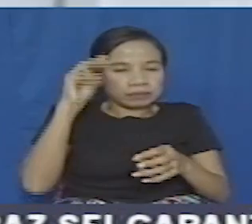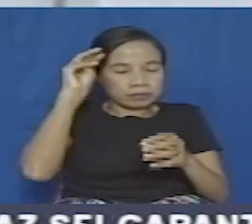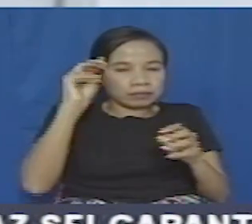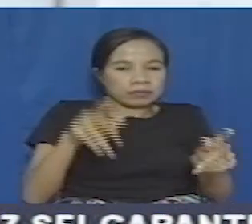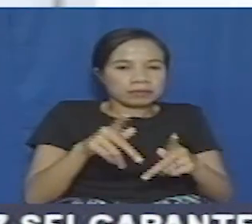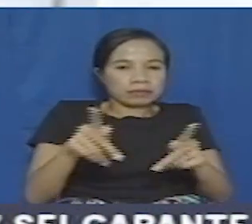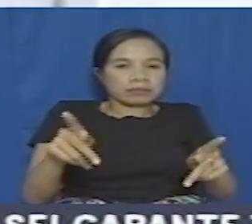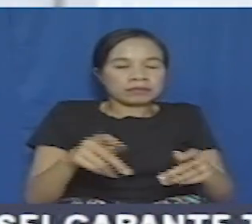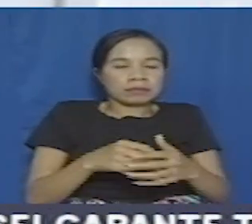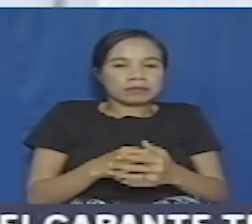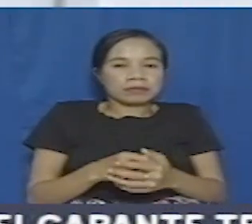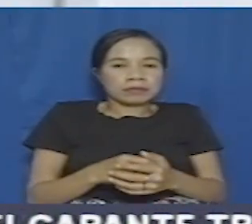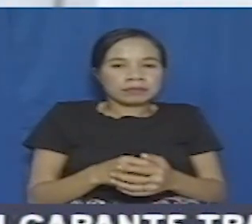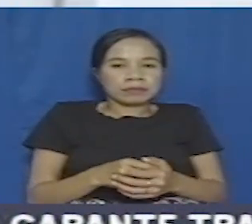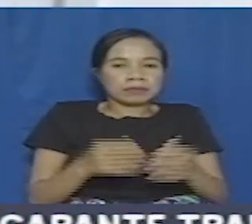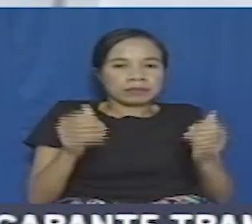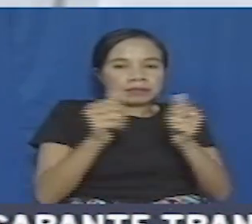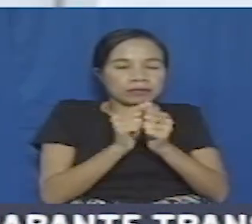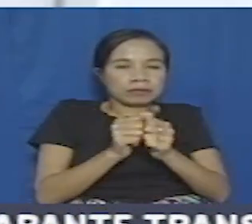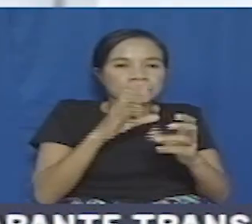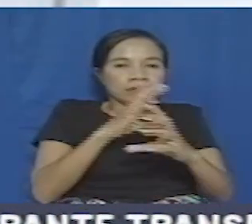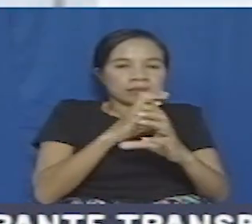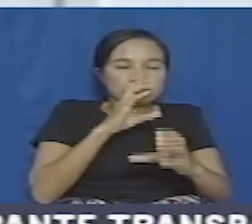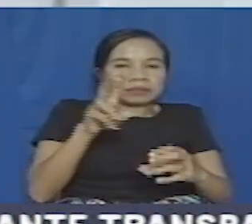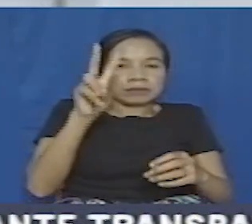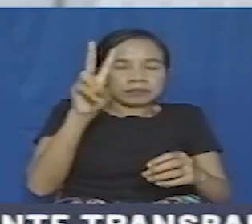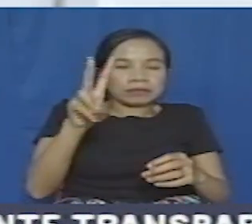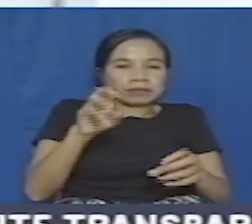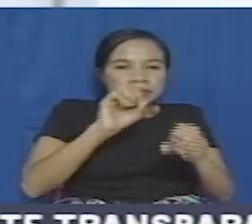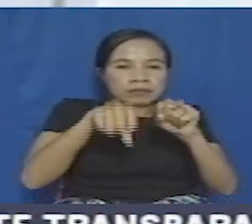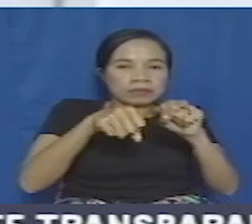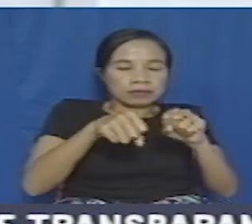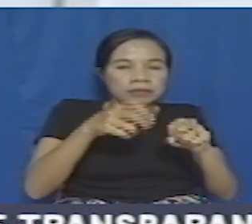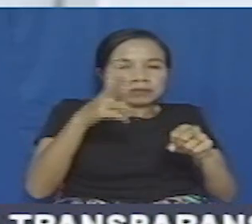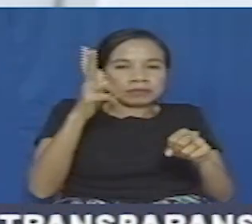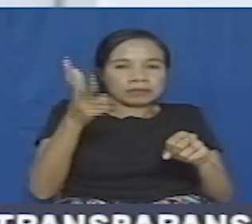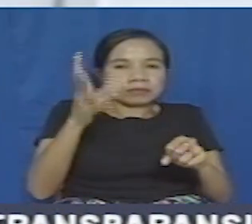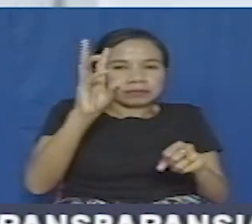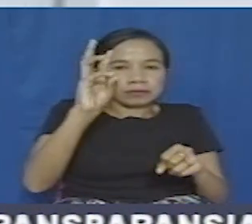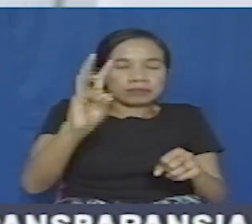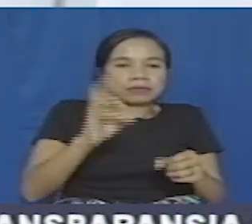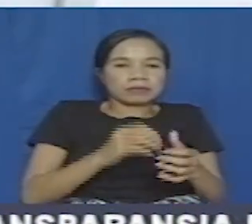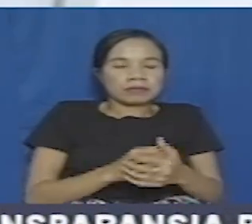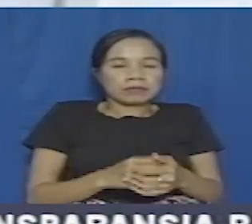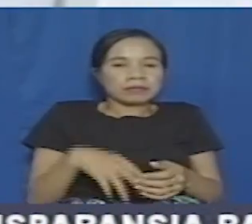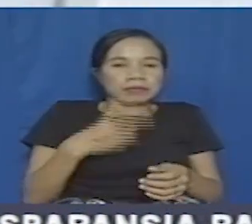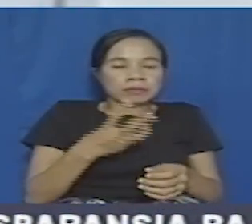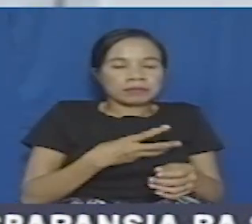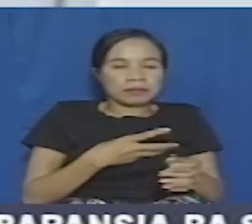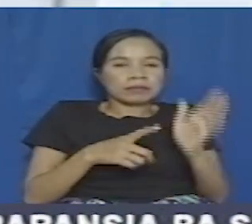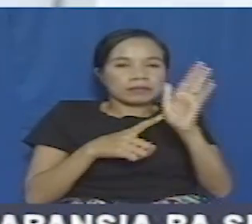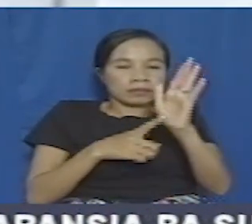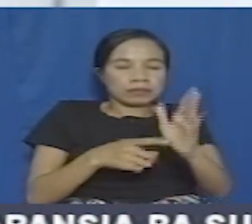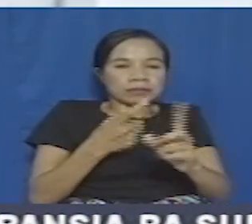Público. Nilinginha, hamutu carreta rua e motor tolnulur senen. A mi informa